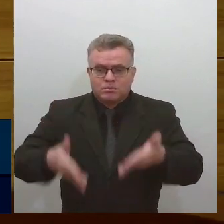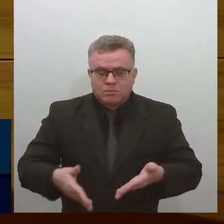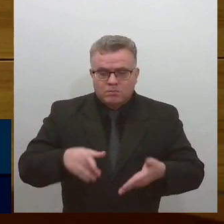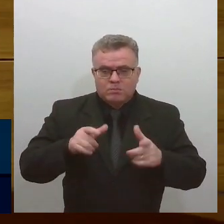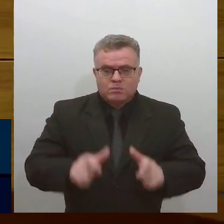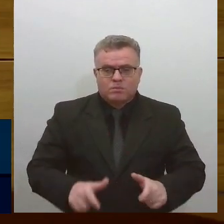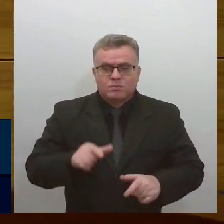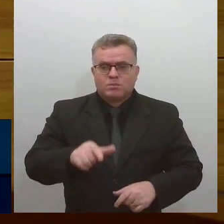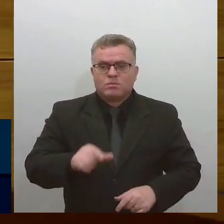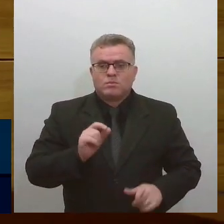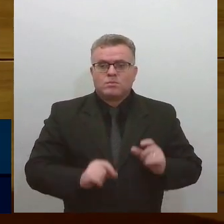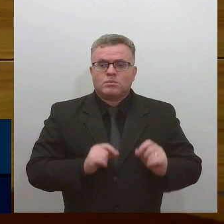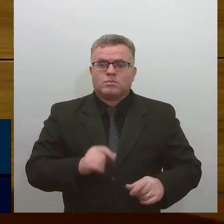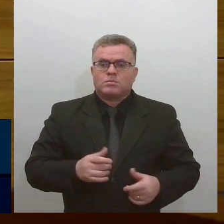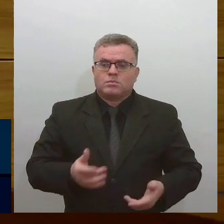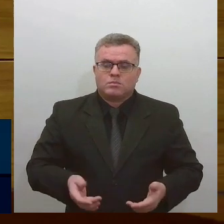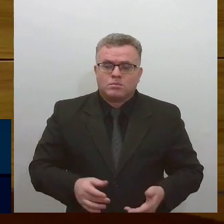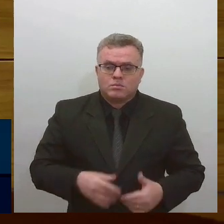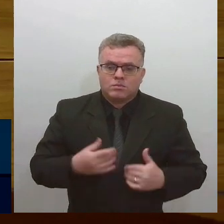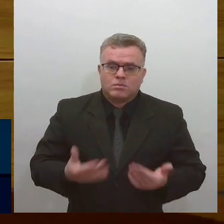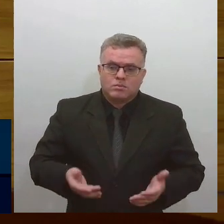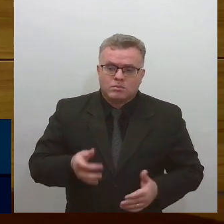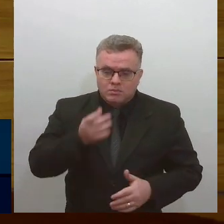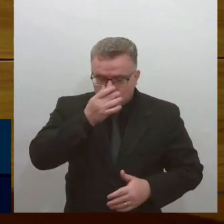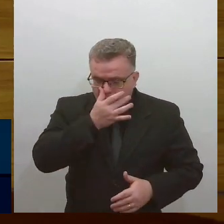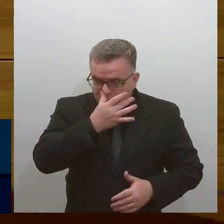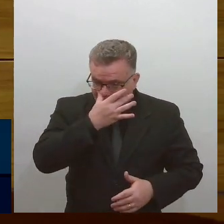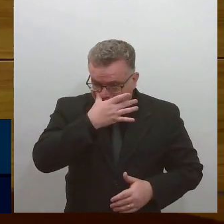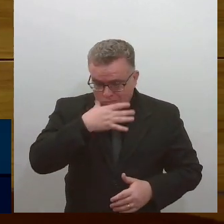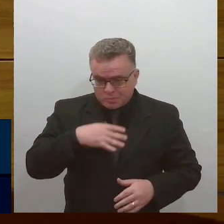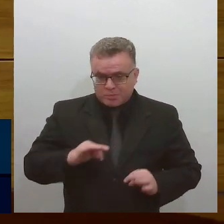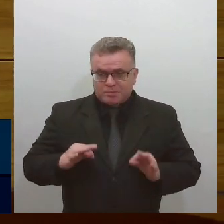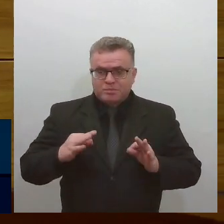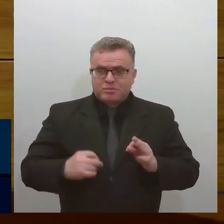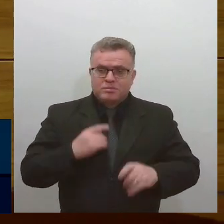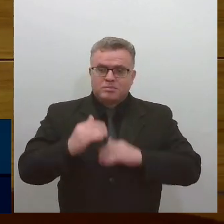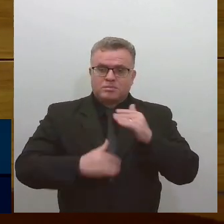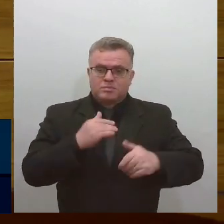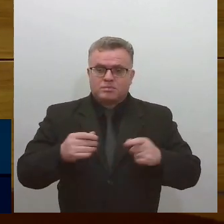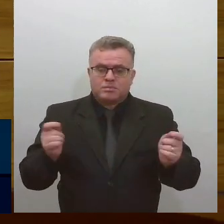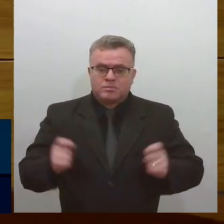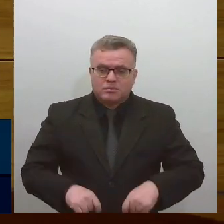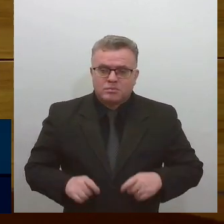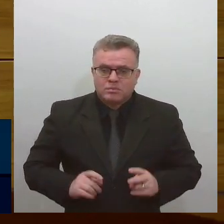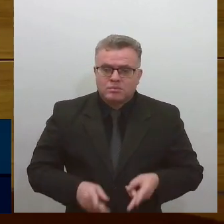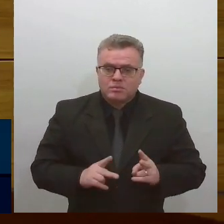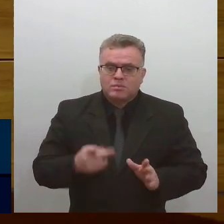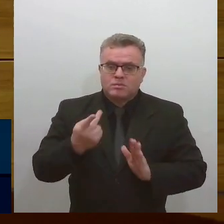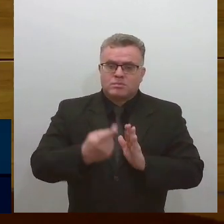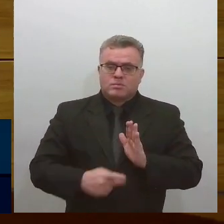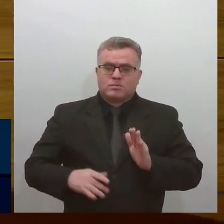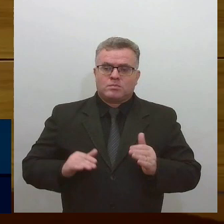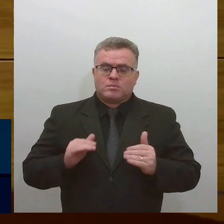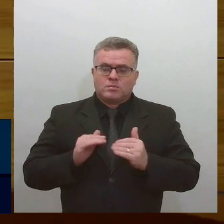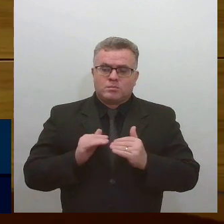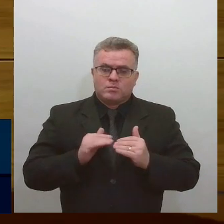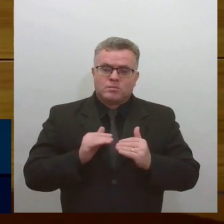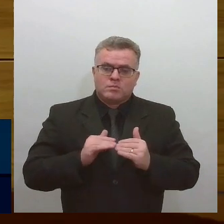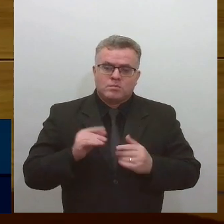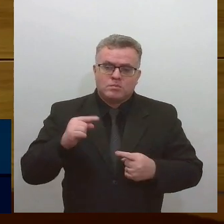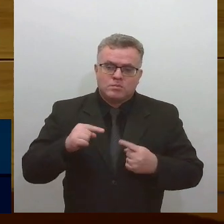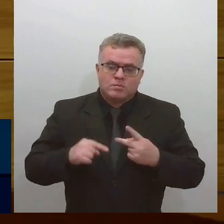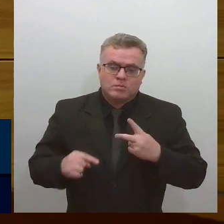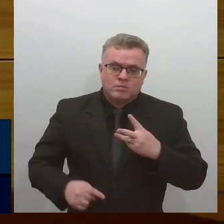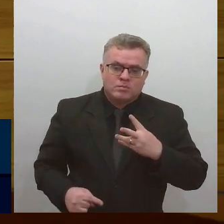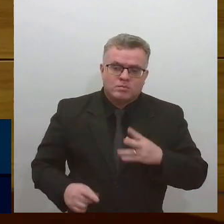tratando disso agora e eh Há todo um processo de de um projeto de sinalização turística que a gente